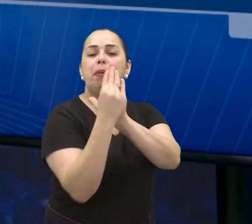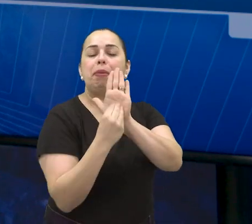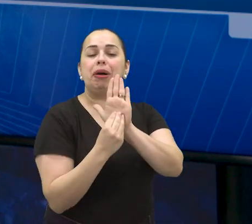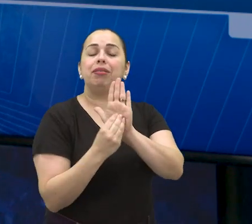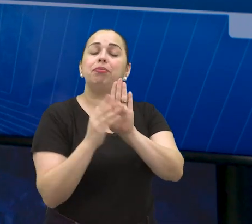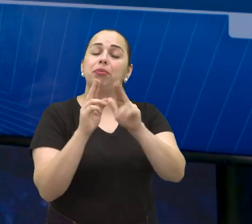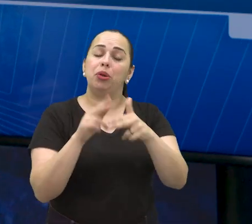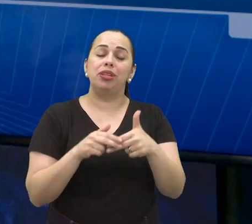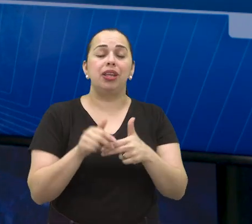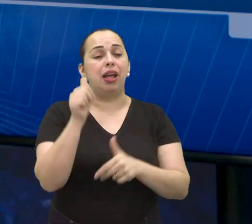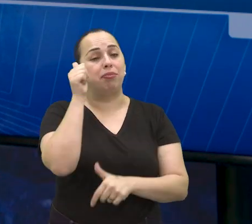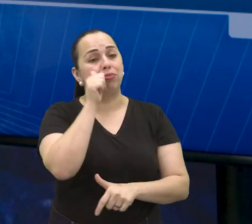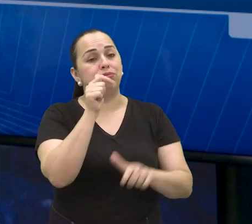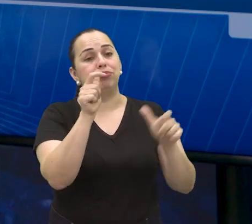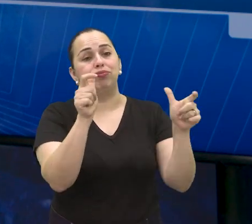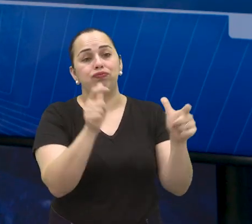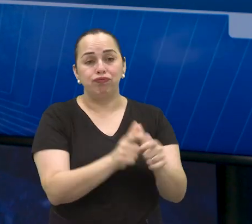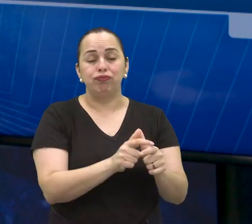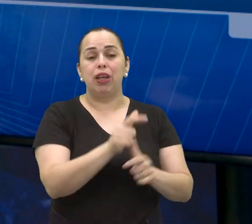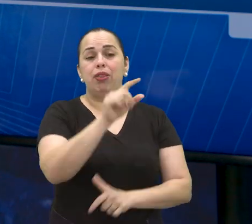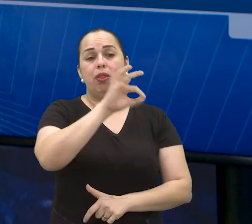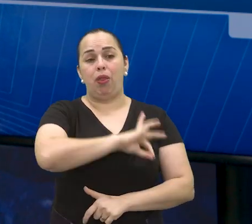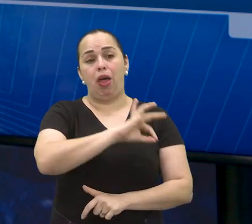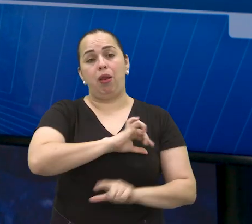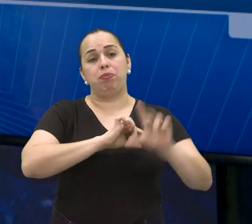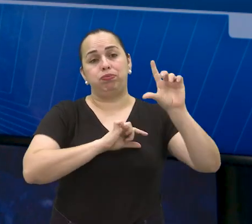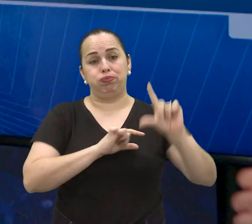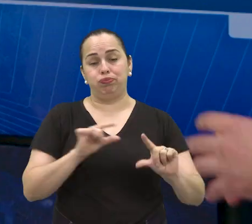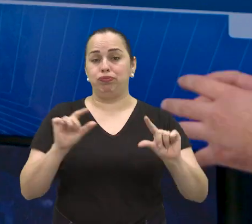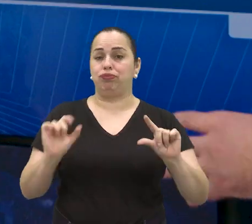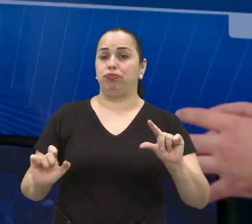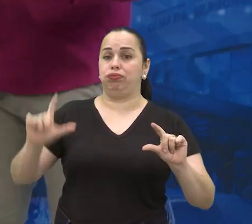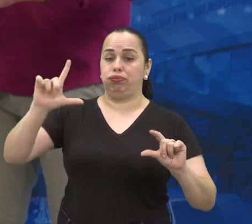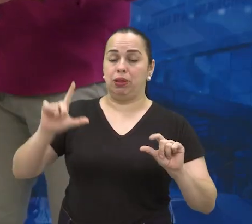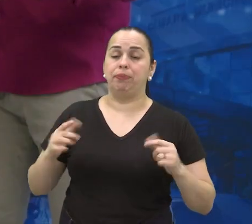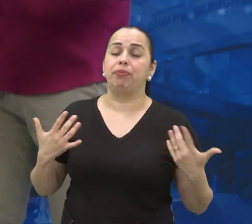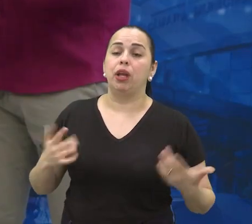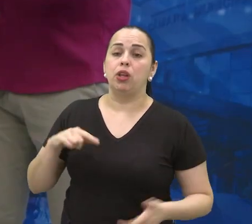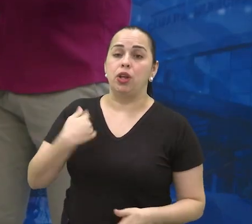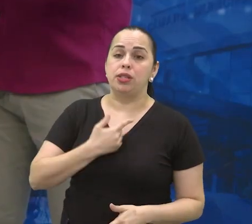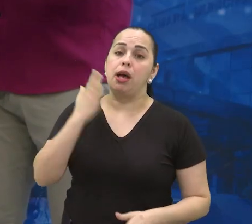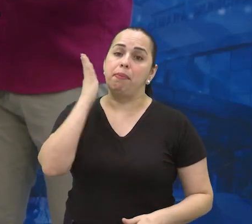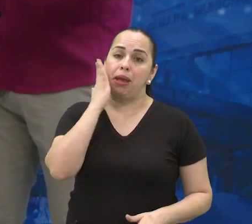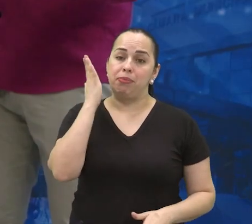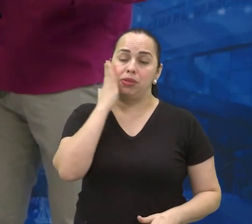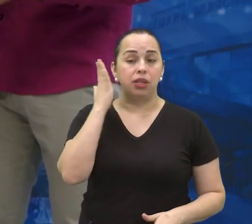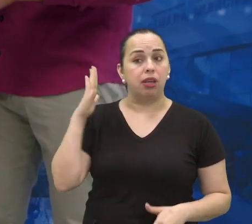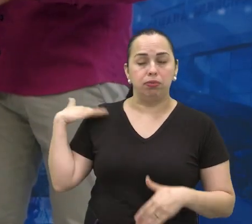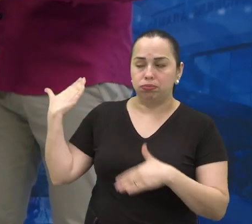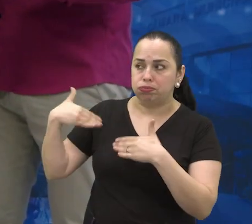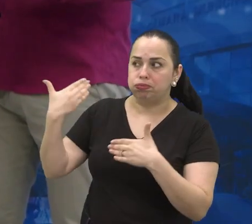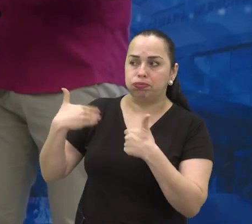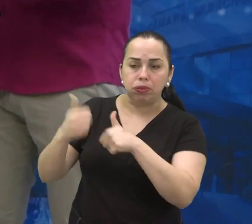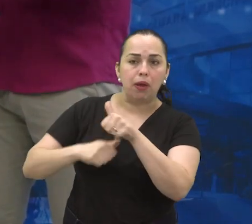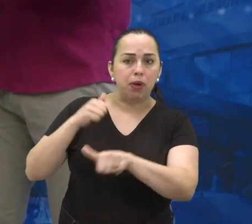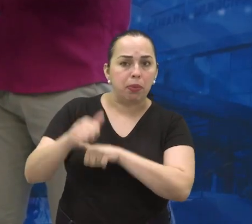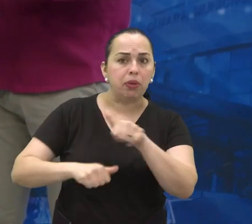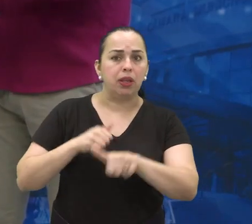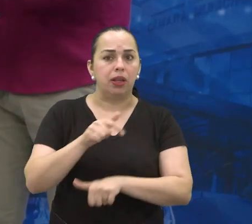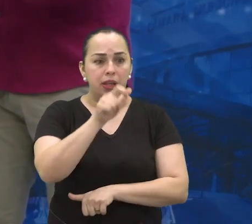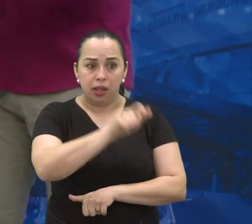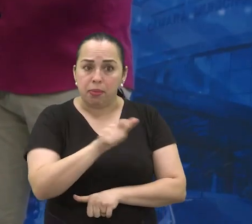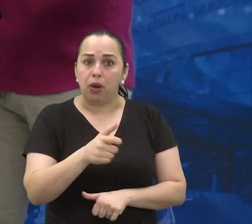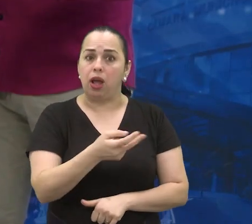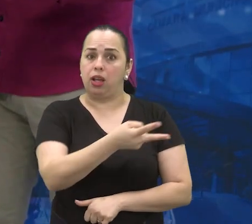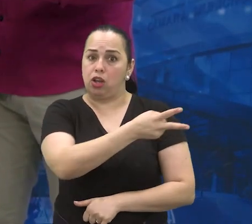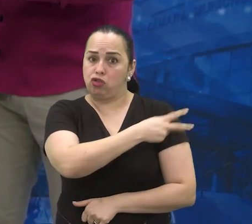recebendo menos, né, nessa tabela salarial do que os homens. E a gente sabe que a realidade mudou. As mulheres hoje